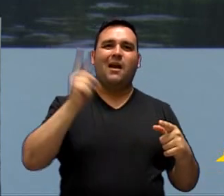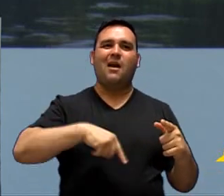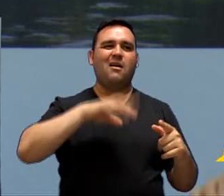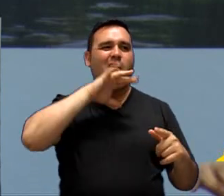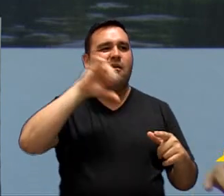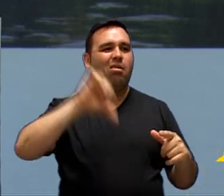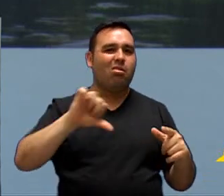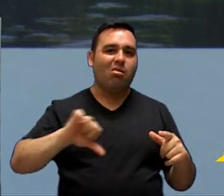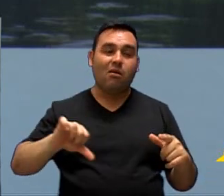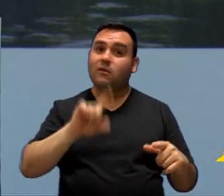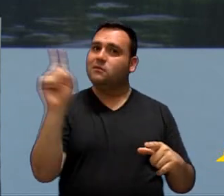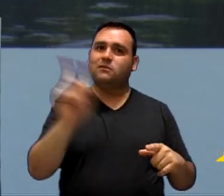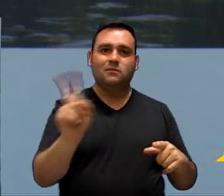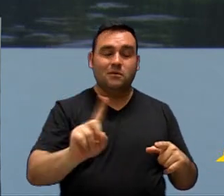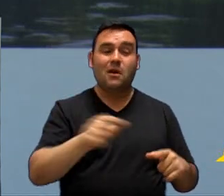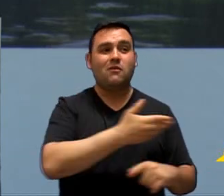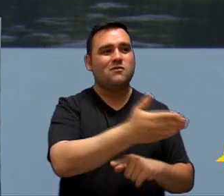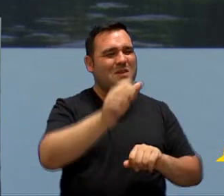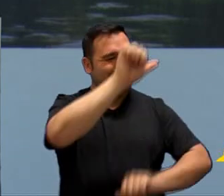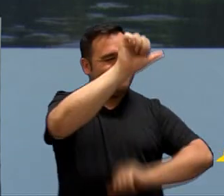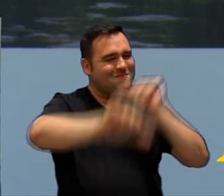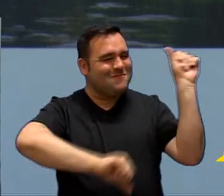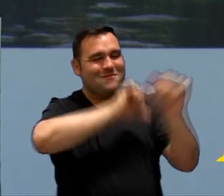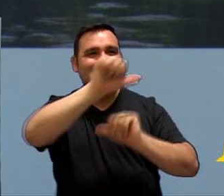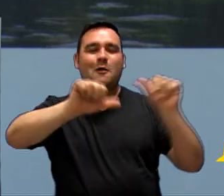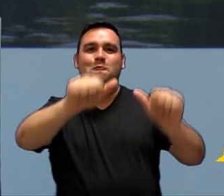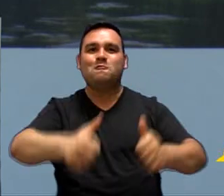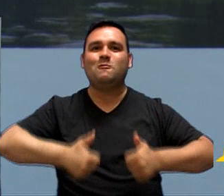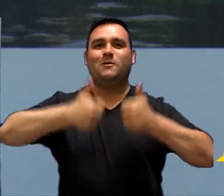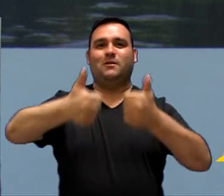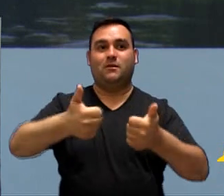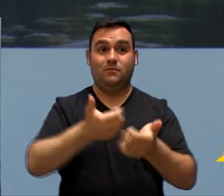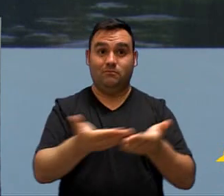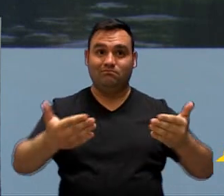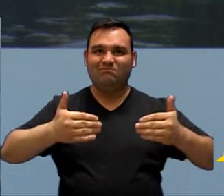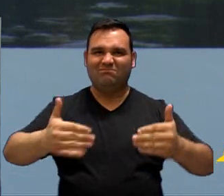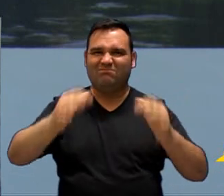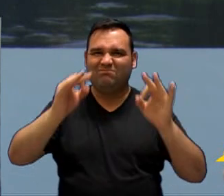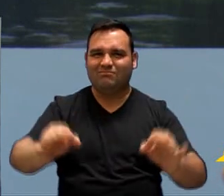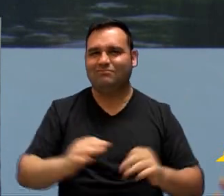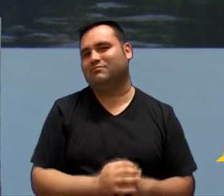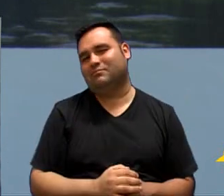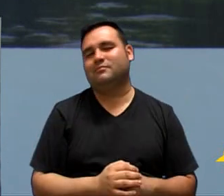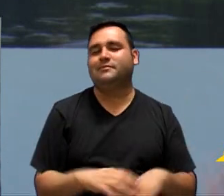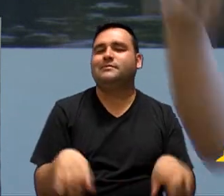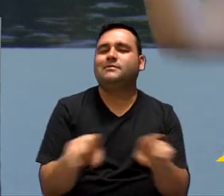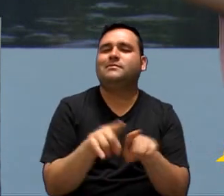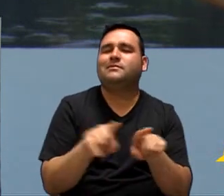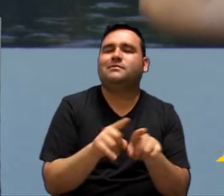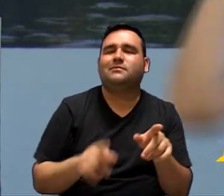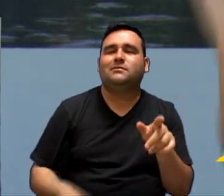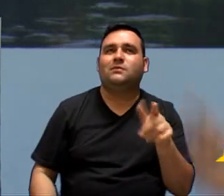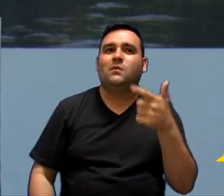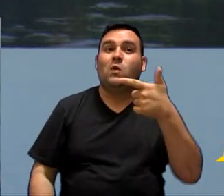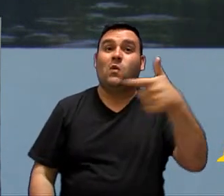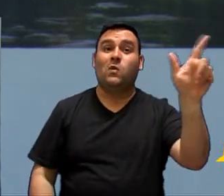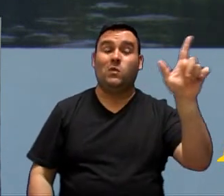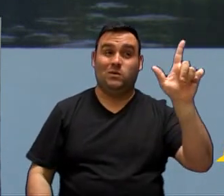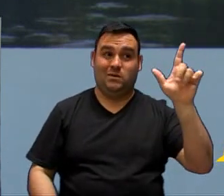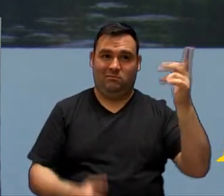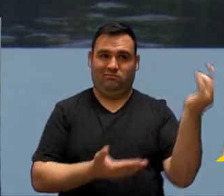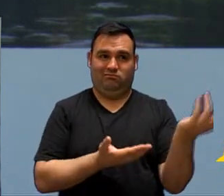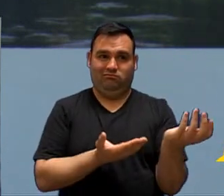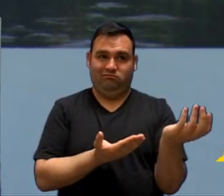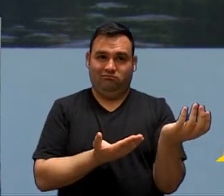realidade ruim. Vocês estão aqui para transformá-la, e é isso que vocês vão fazer. Do mesmo jeito que uma outra geração